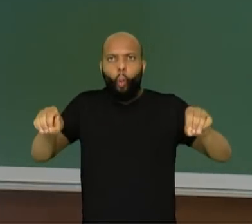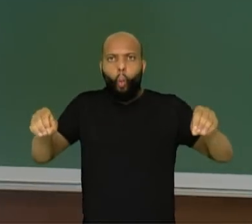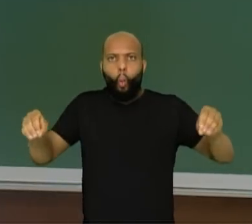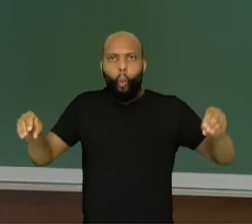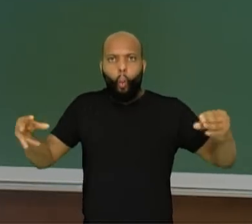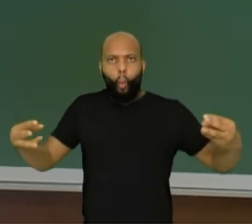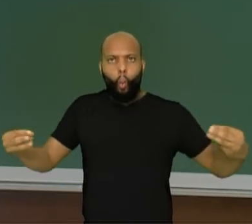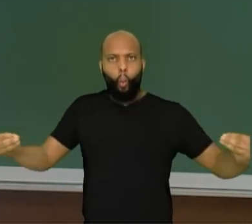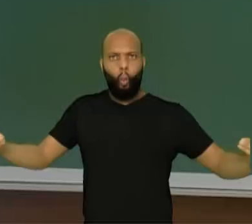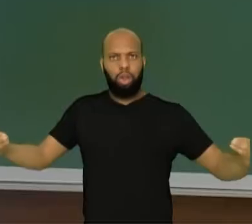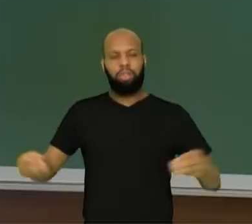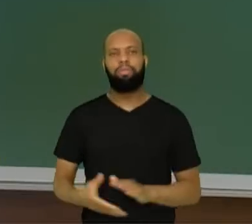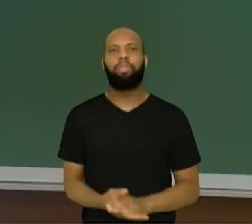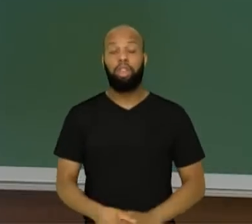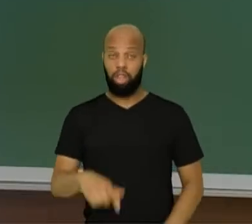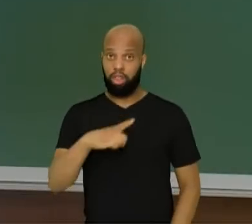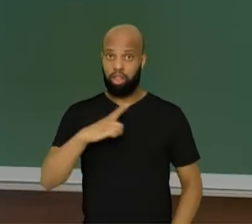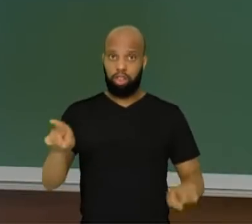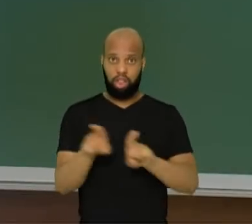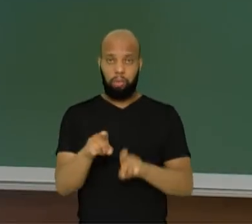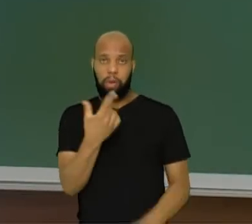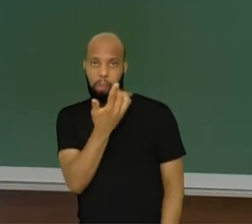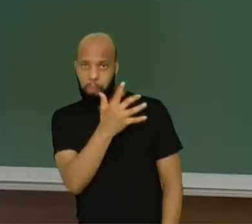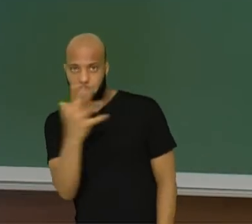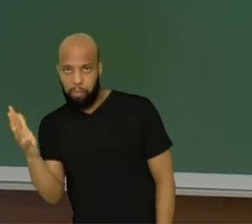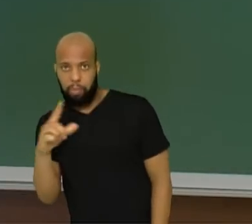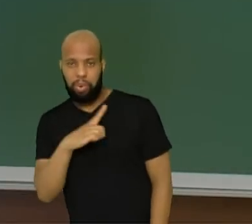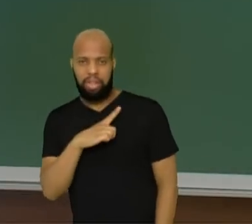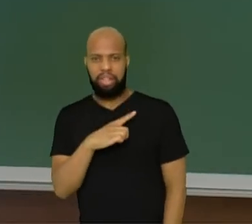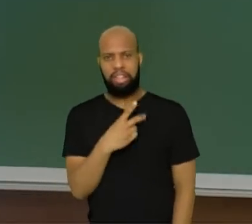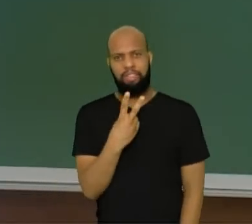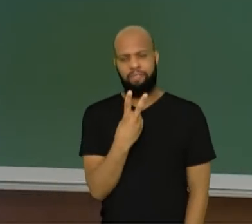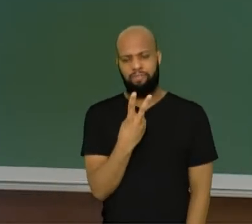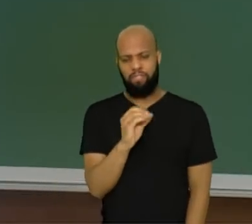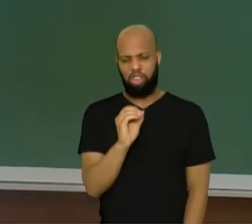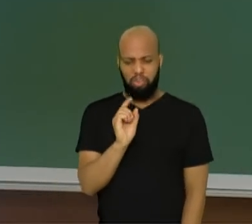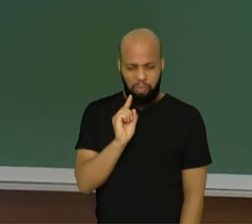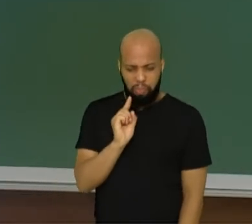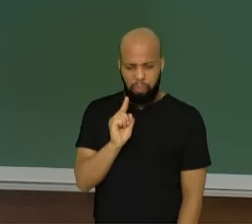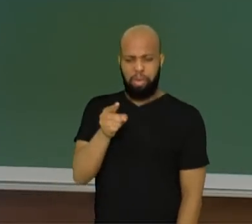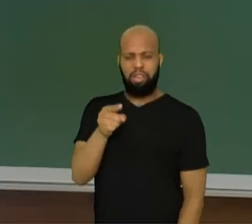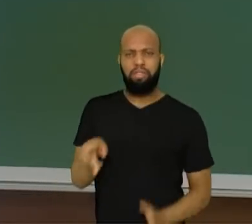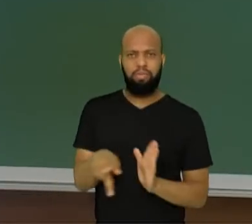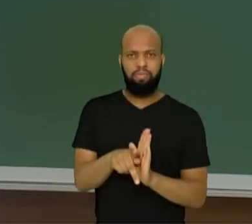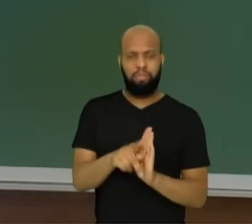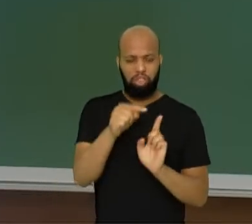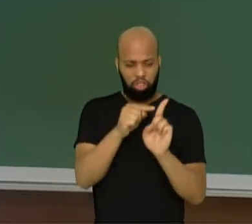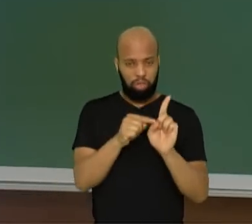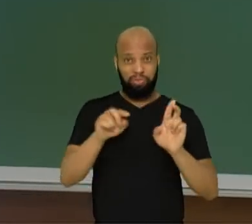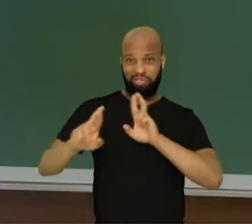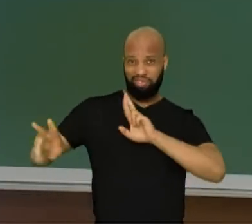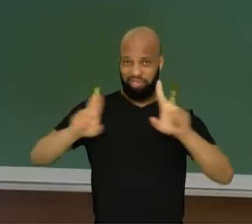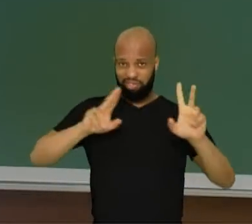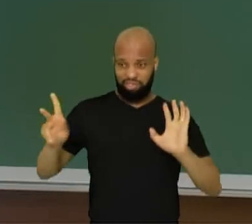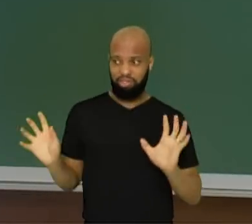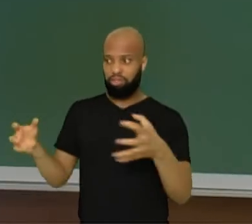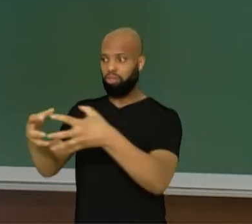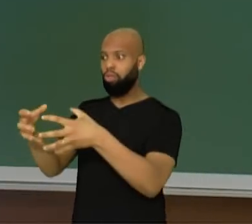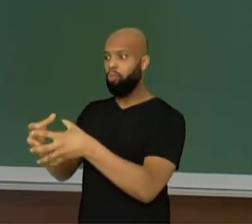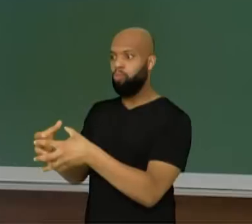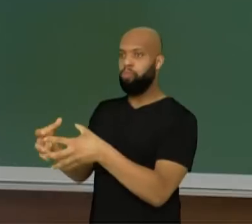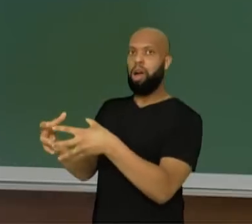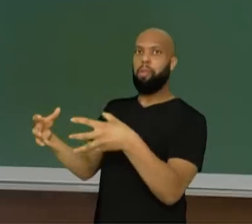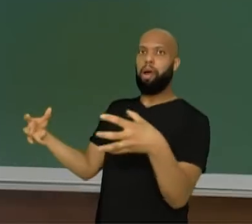desse grupo. Possuem aproximadamente 20 mil espécies diferentes, então é um grupo